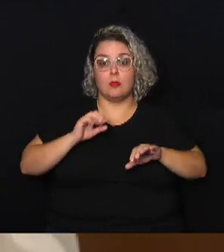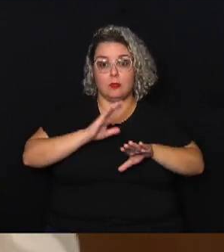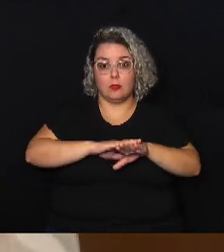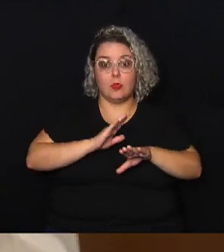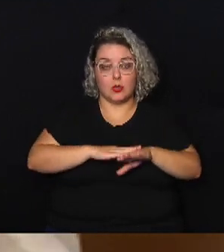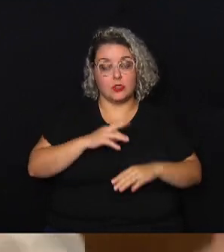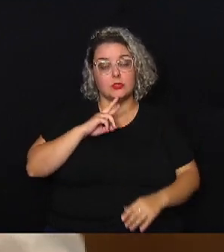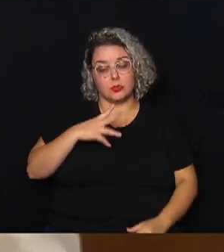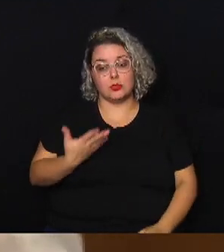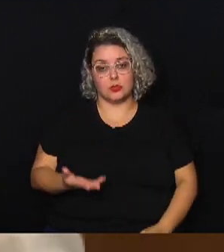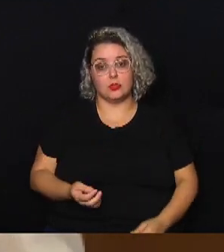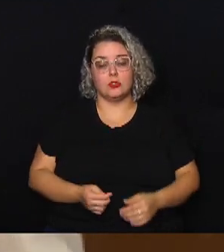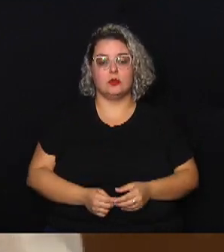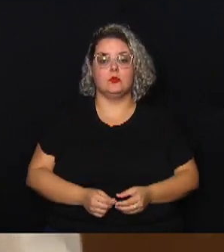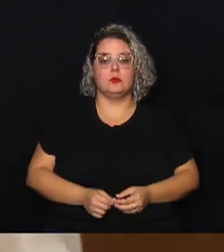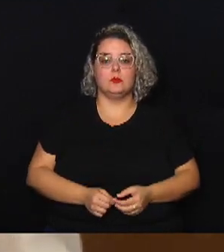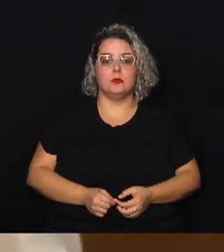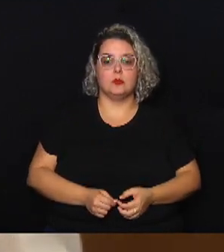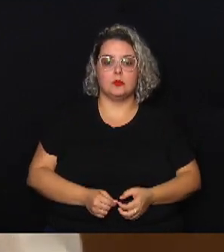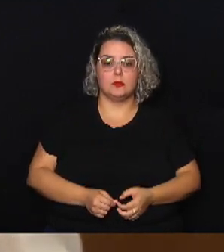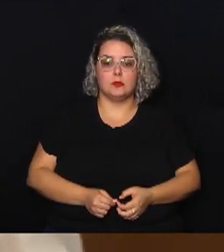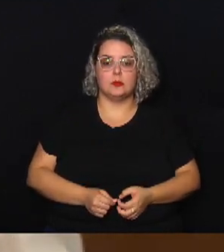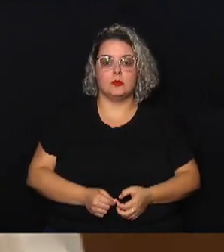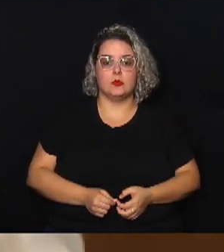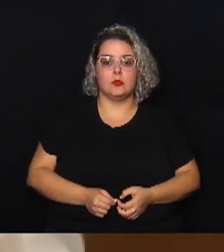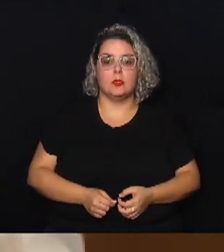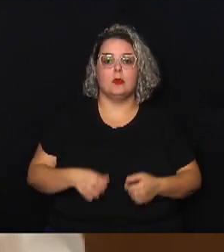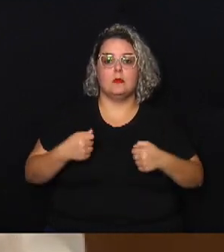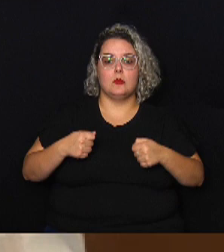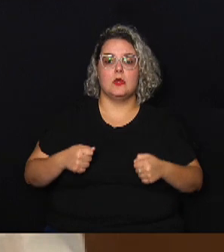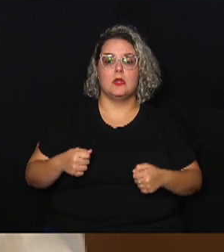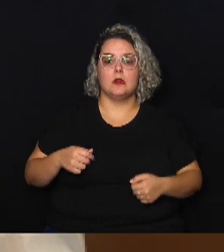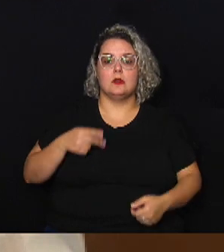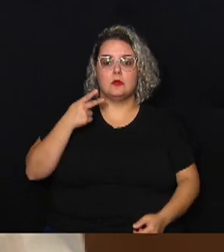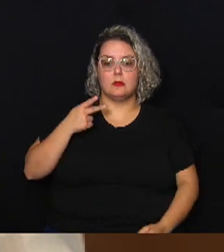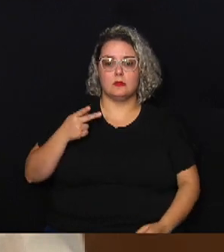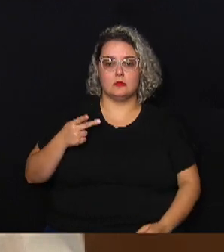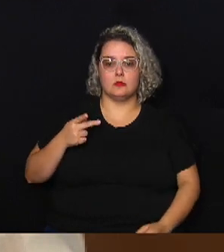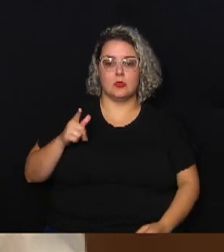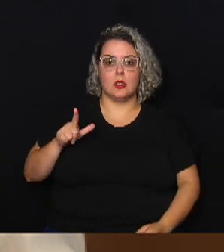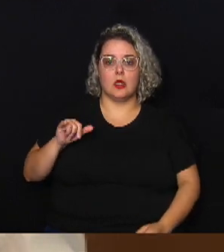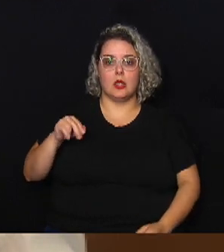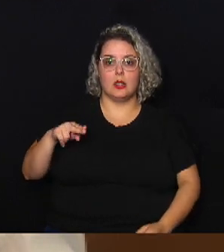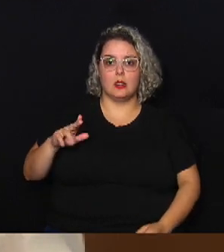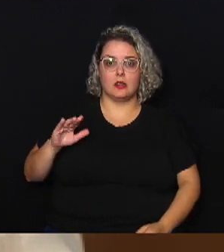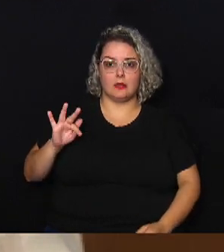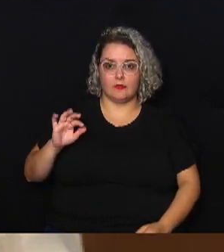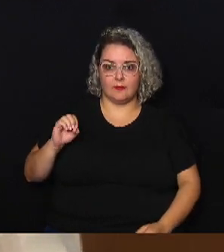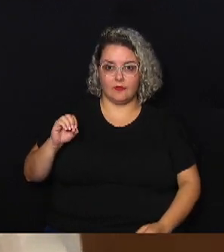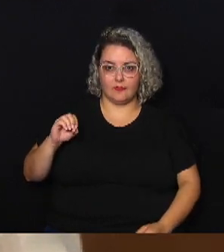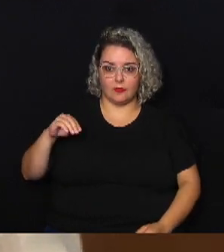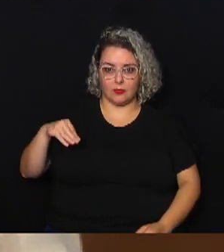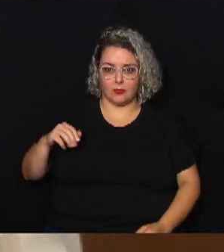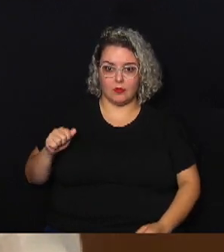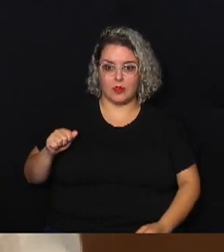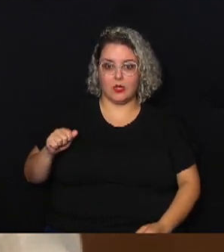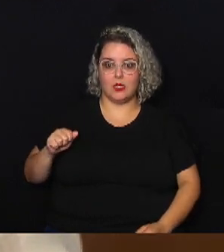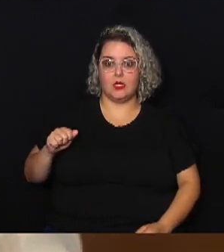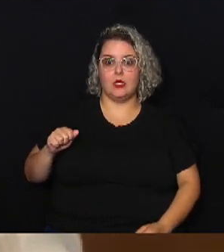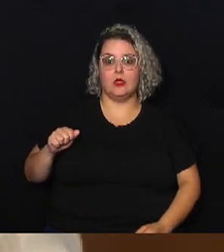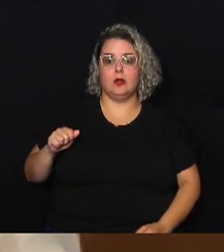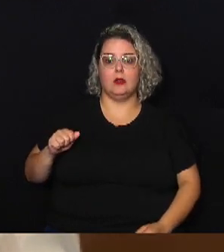isso. A gente também tem que mencionar o linfoma anaplásico de células gigantes, que é um câncer,